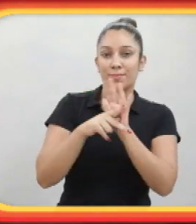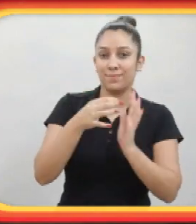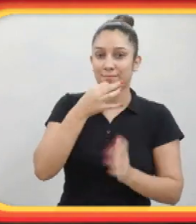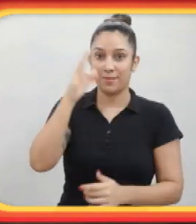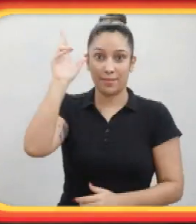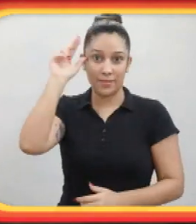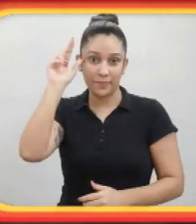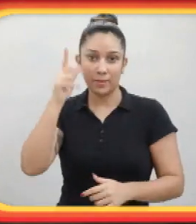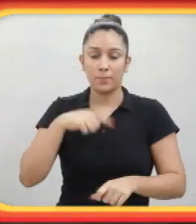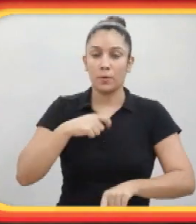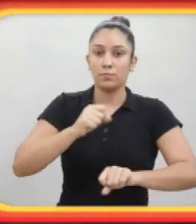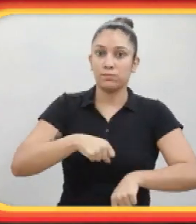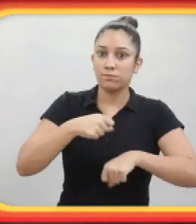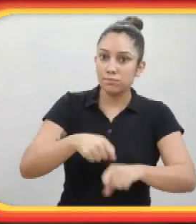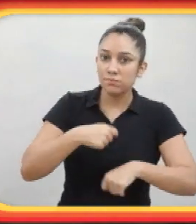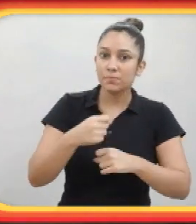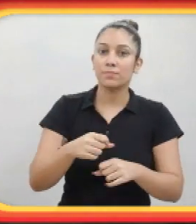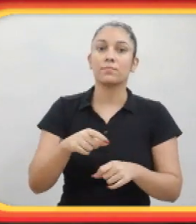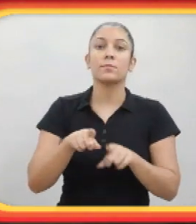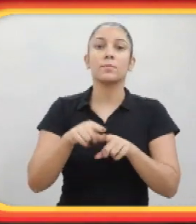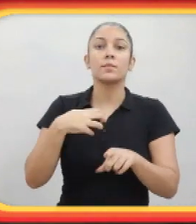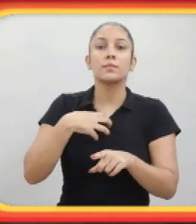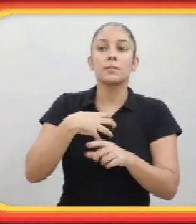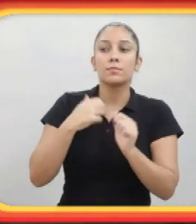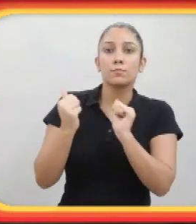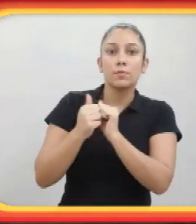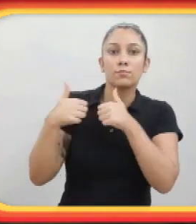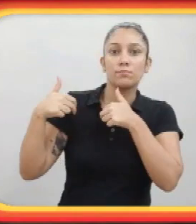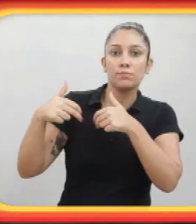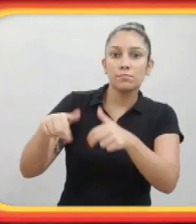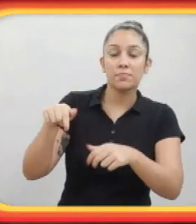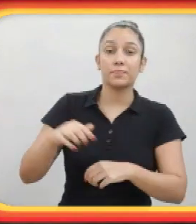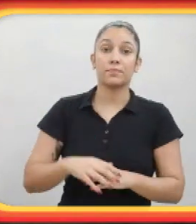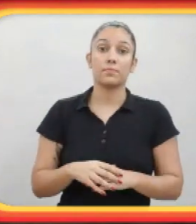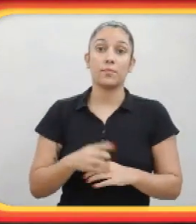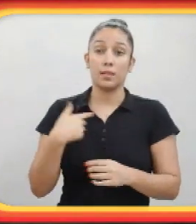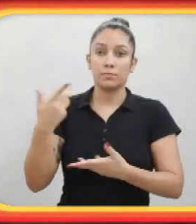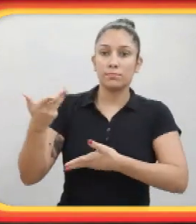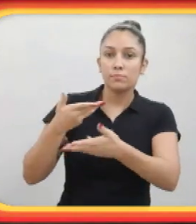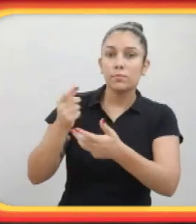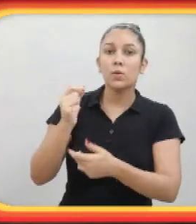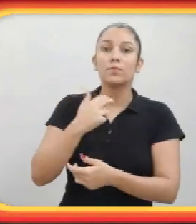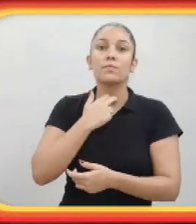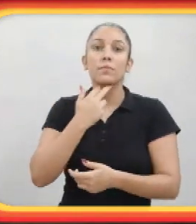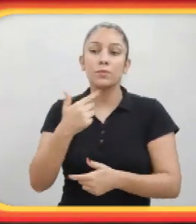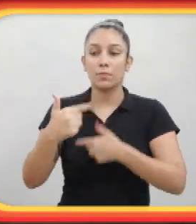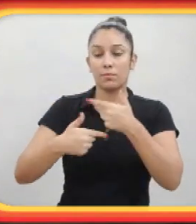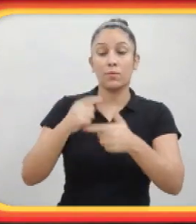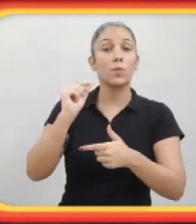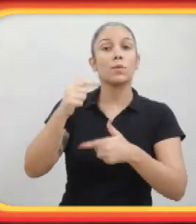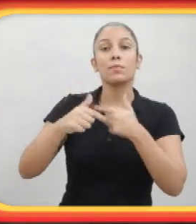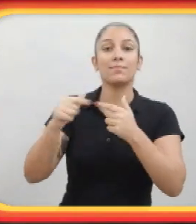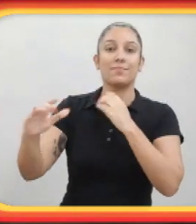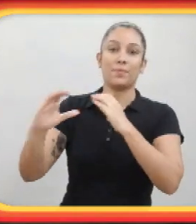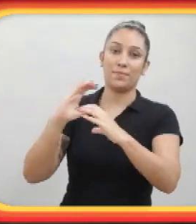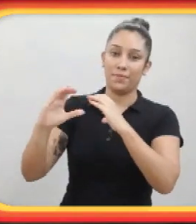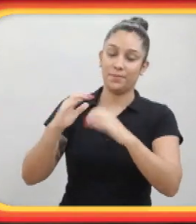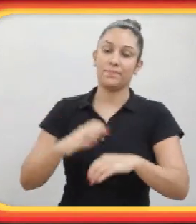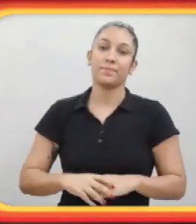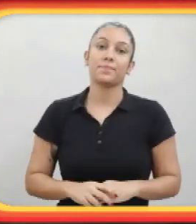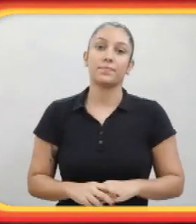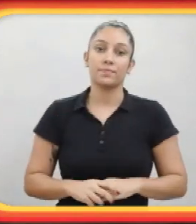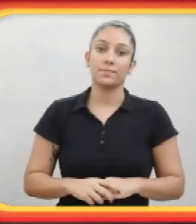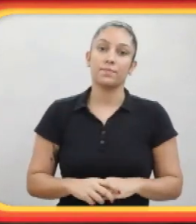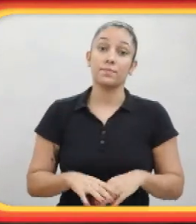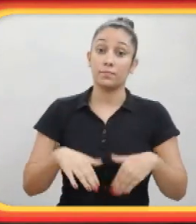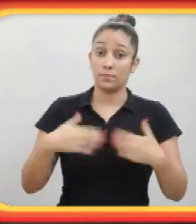terapêutico, né? Porque aqui você pode ver, a gente tem pássaro, a gente tem as árvores, a gente